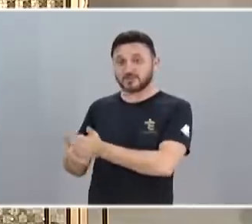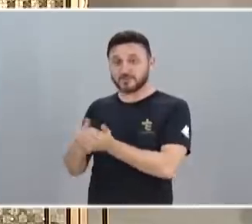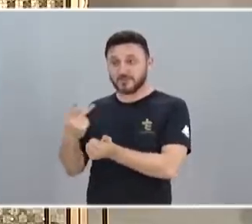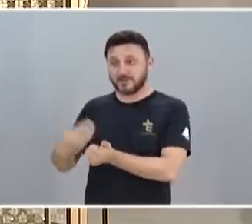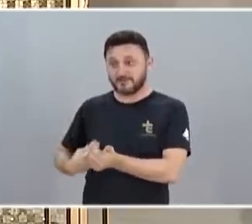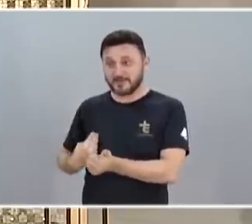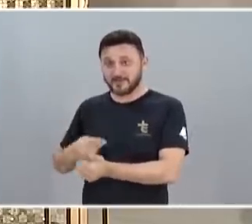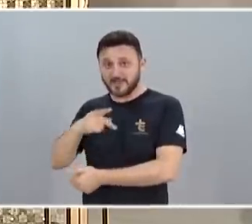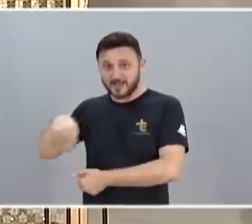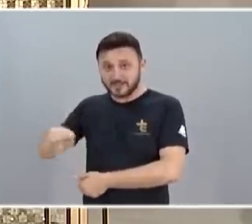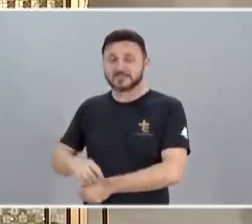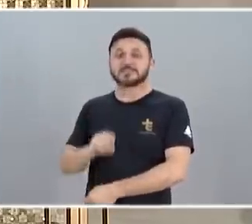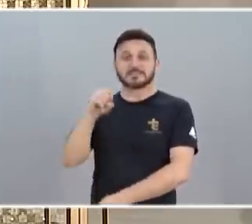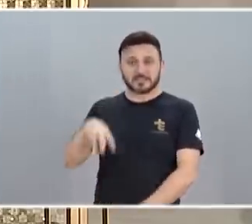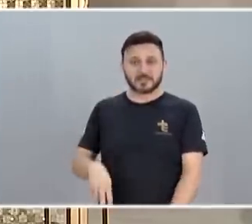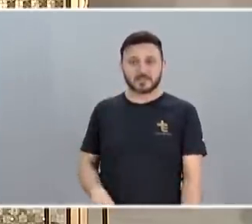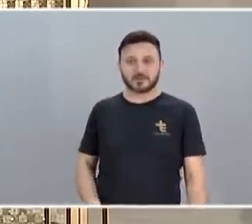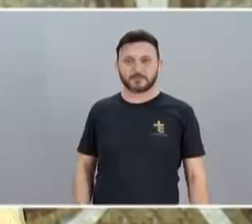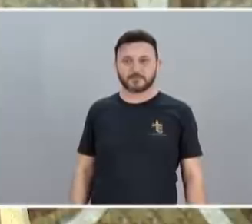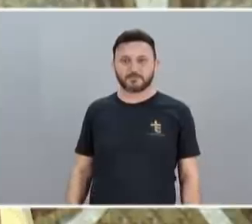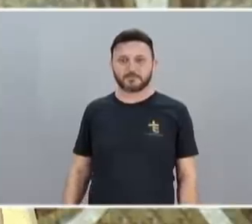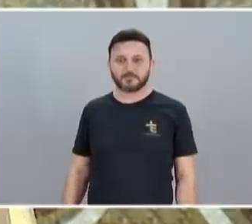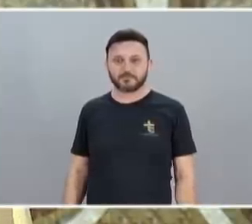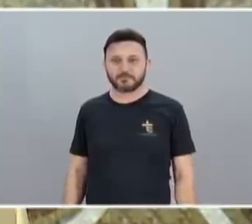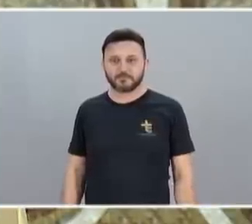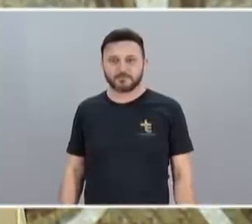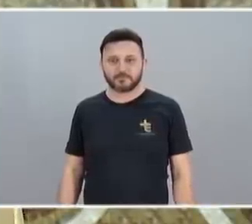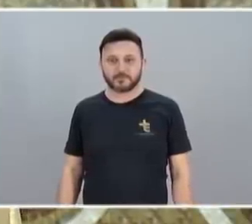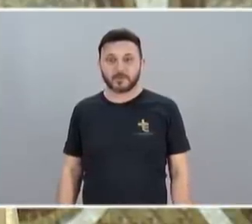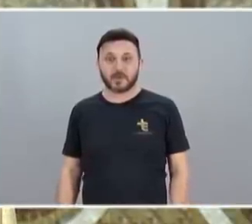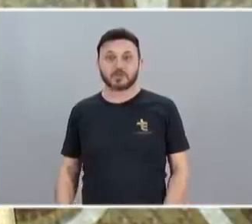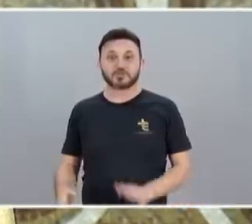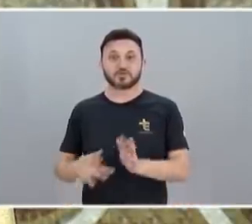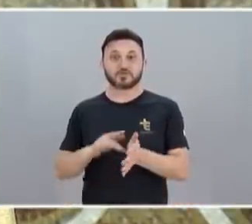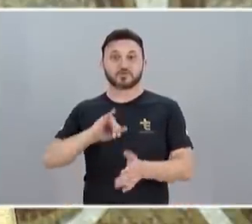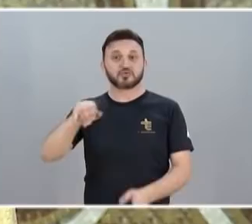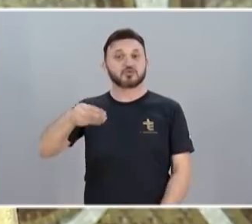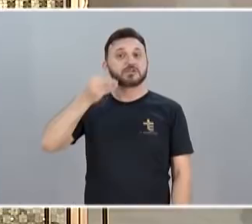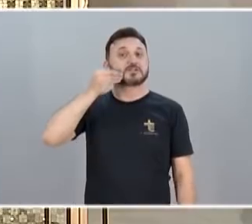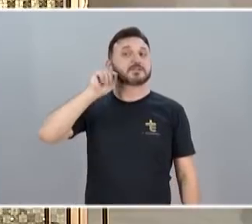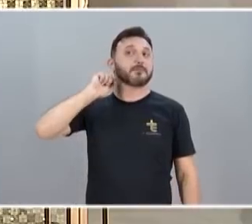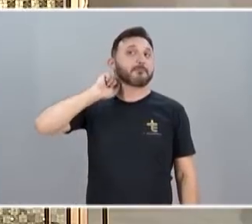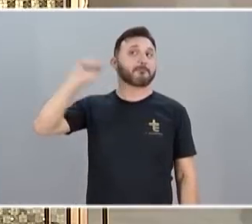discípulos? Sim. Um se matou, um negou e os outros fugiram.